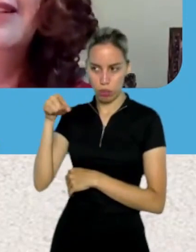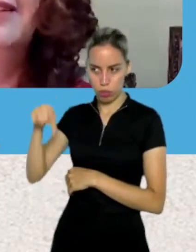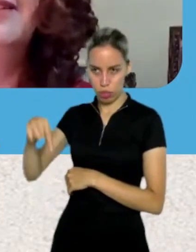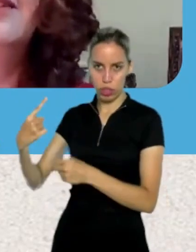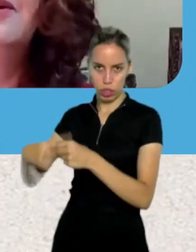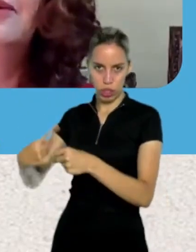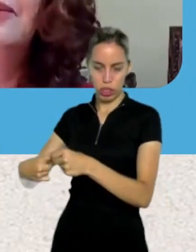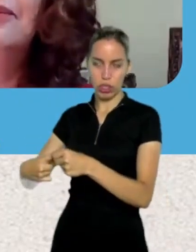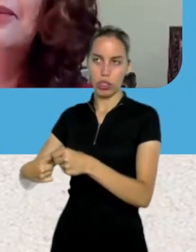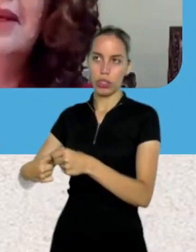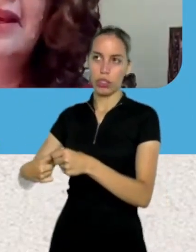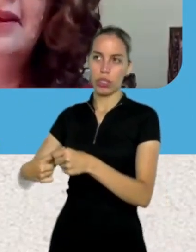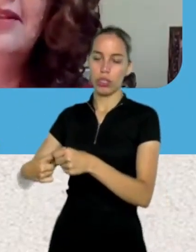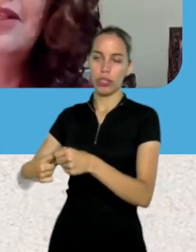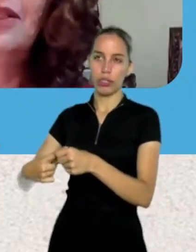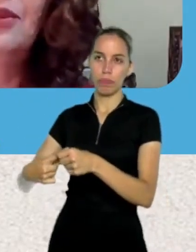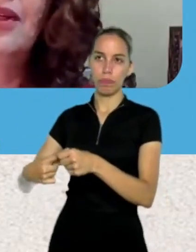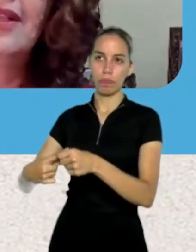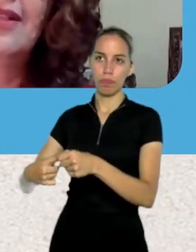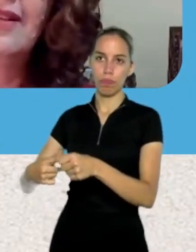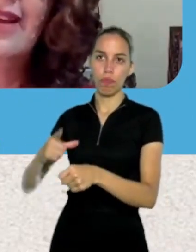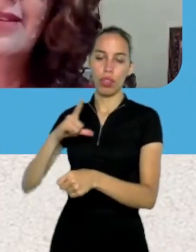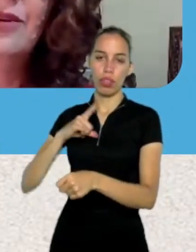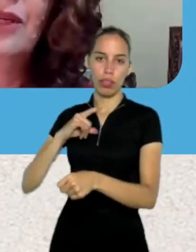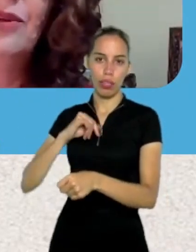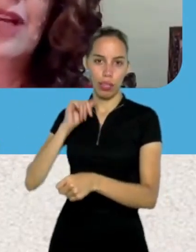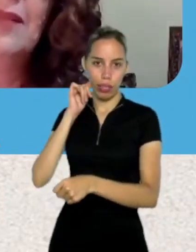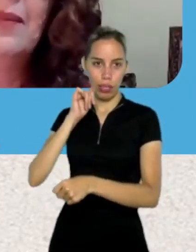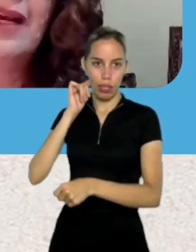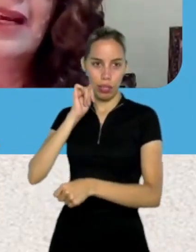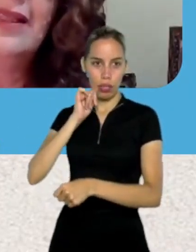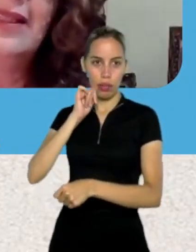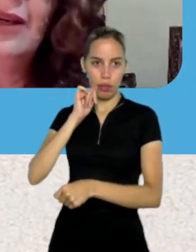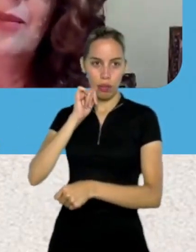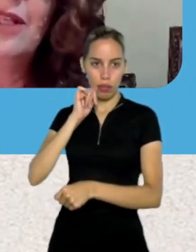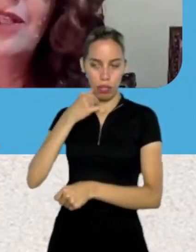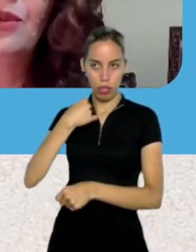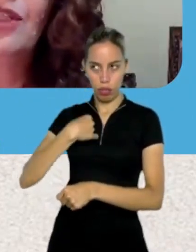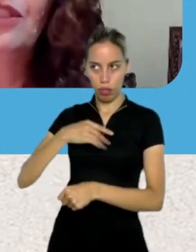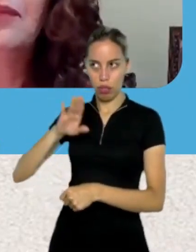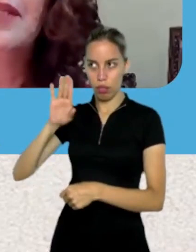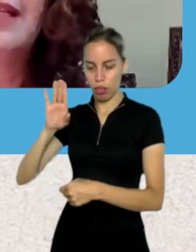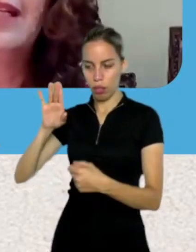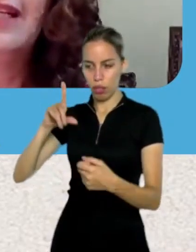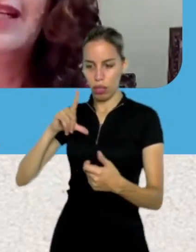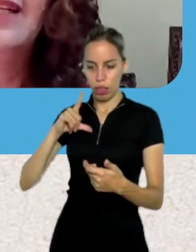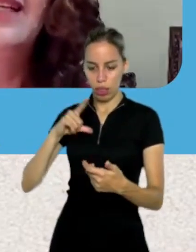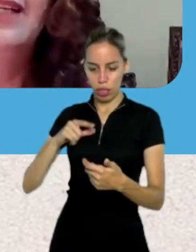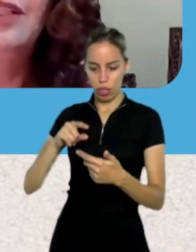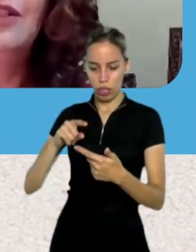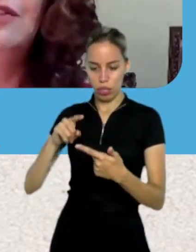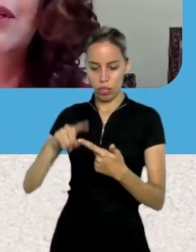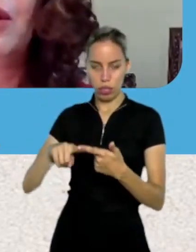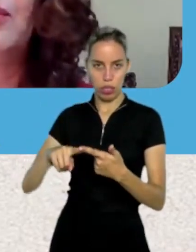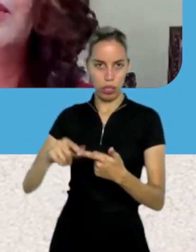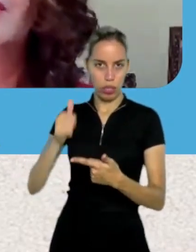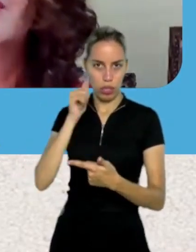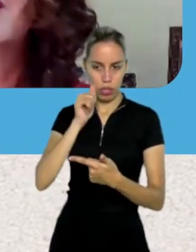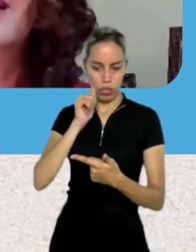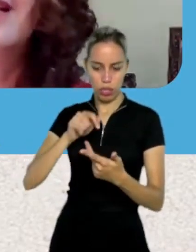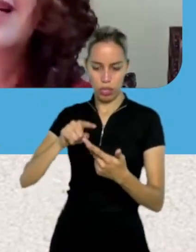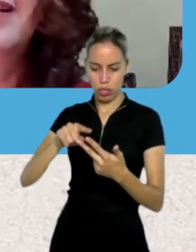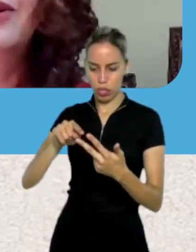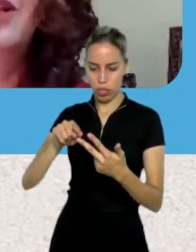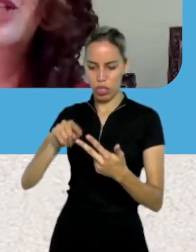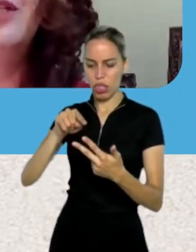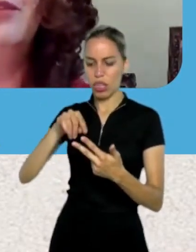que são escritoras, né? Sou eu de Carmo da Mata, tem algumas escritoras de Tapsirica e de Como Divinópolis. chama